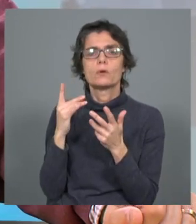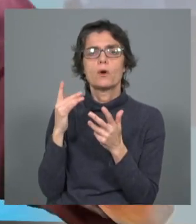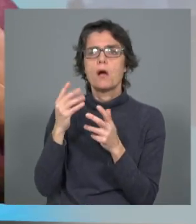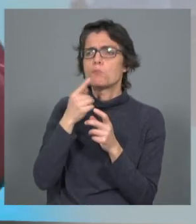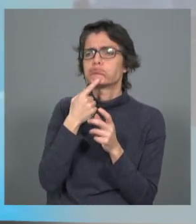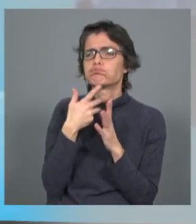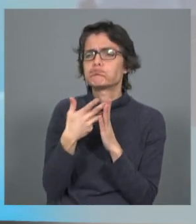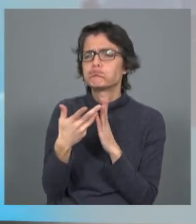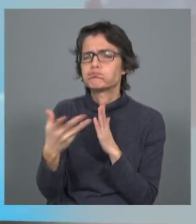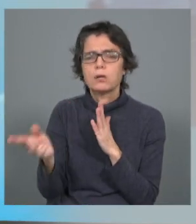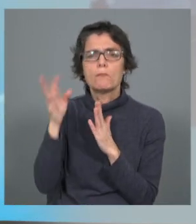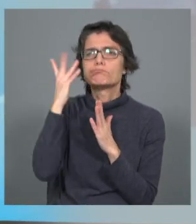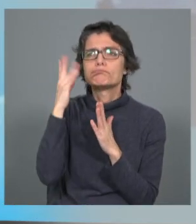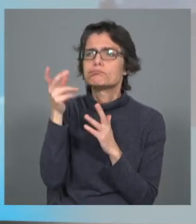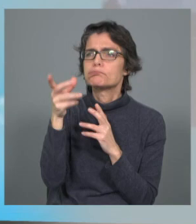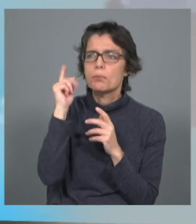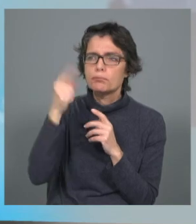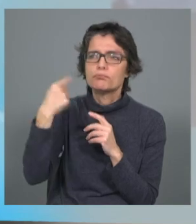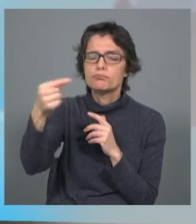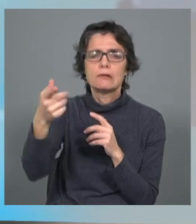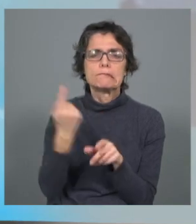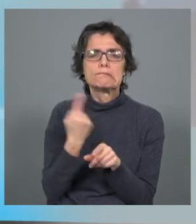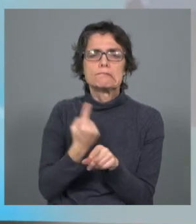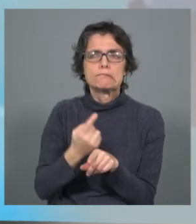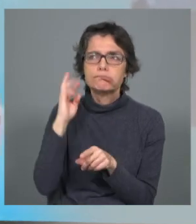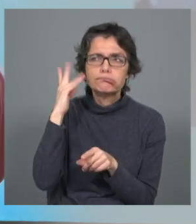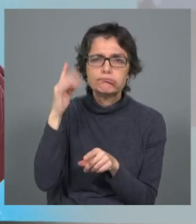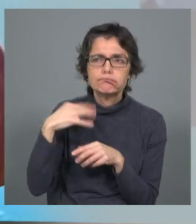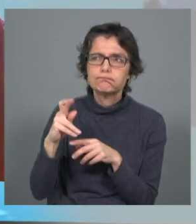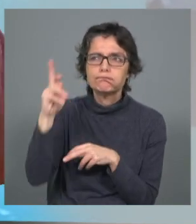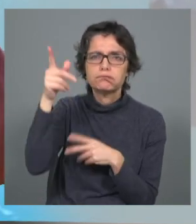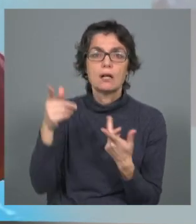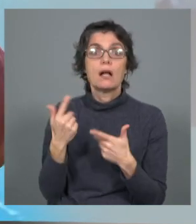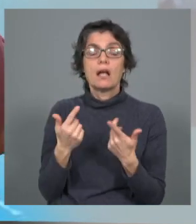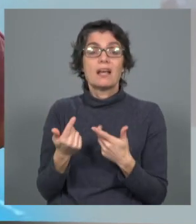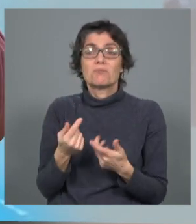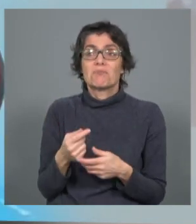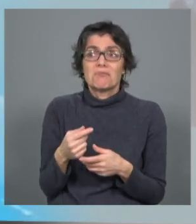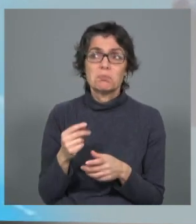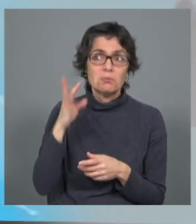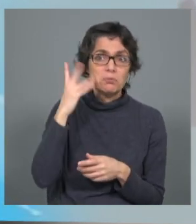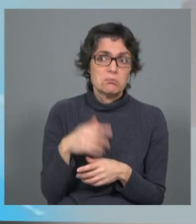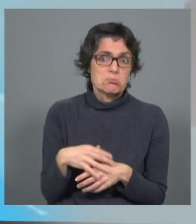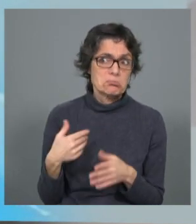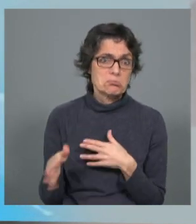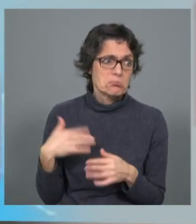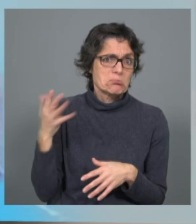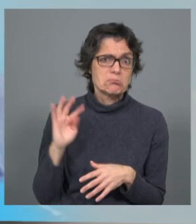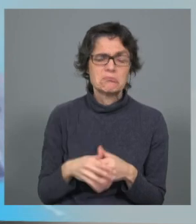indiferentes. Reagimos com muito mais veemência quando os números eram baixíssimos, as mortes eram